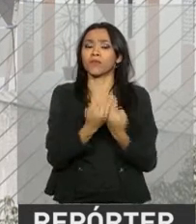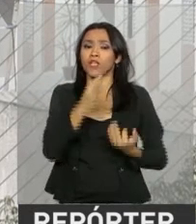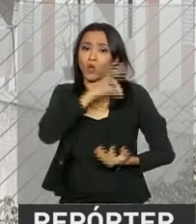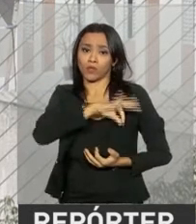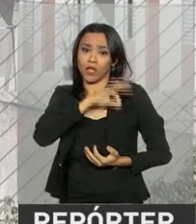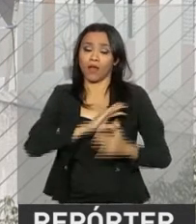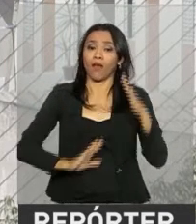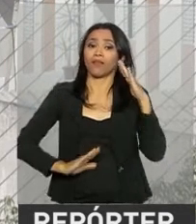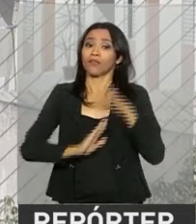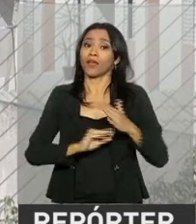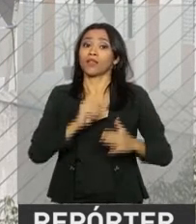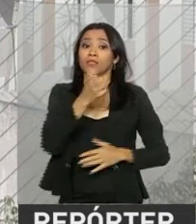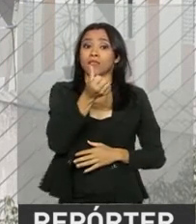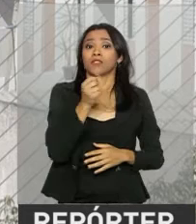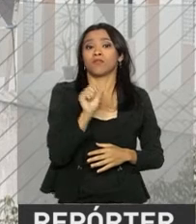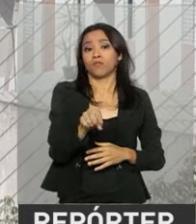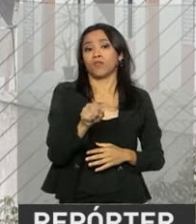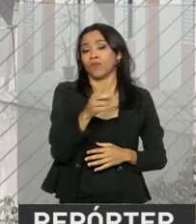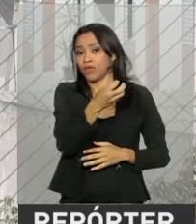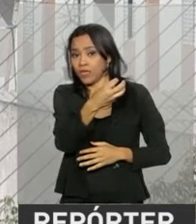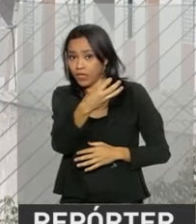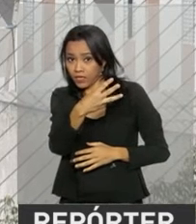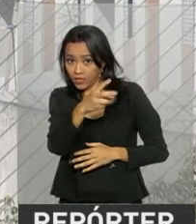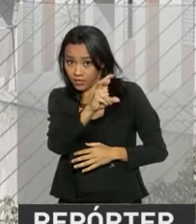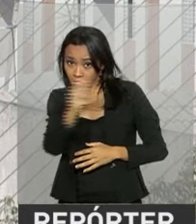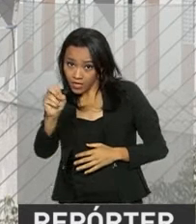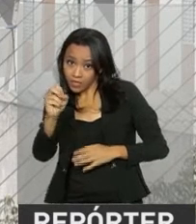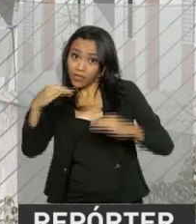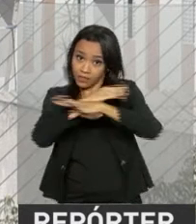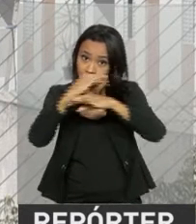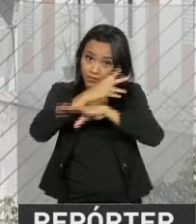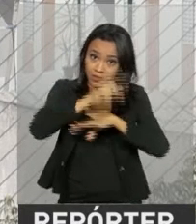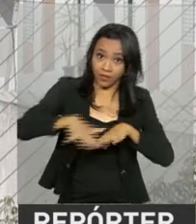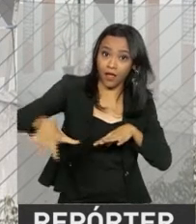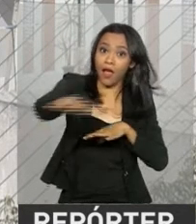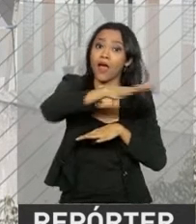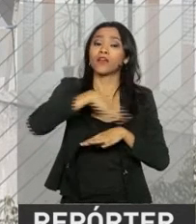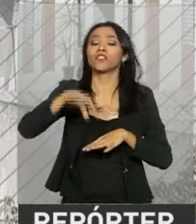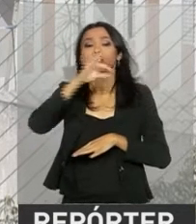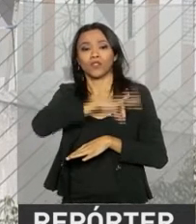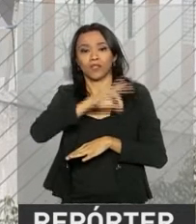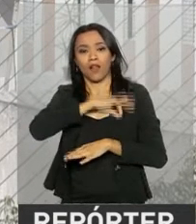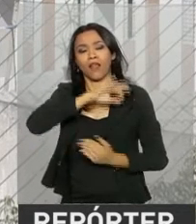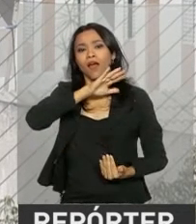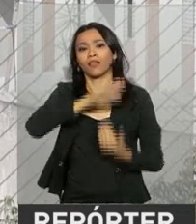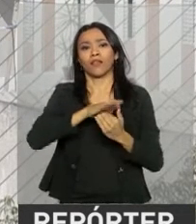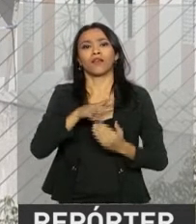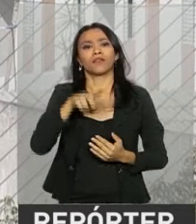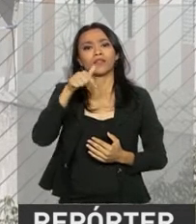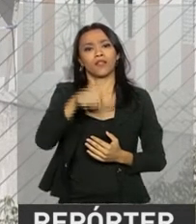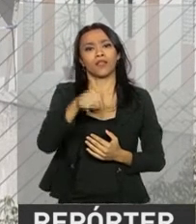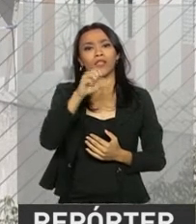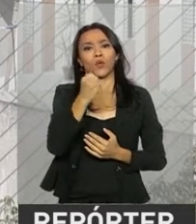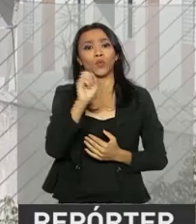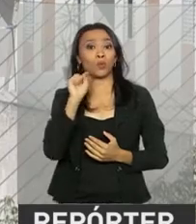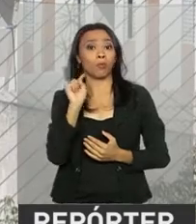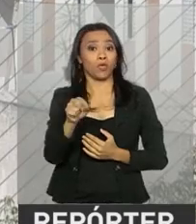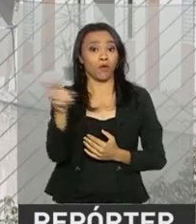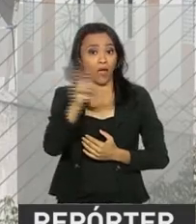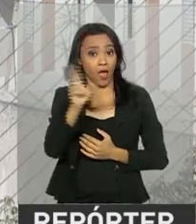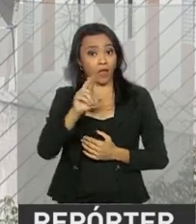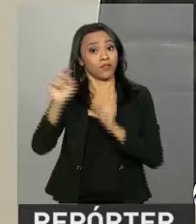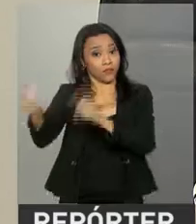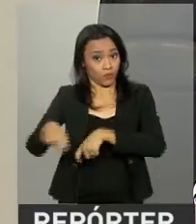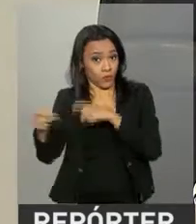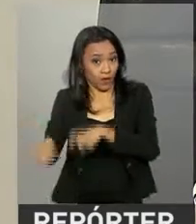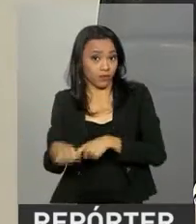de até seis mil e quinhentos reais nas áreas urbanas e com renda anual bruta de até 78 mil reais nas áreas